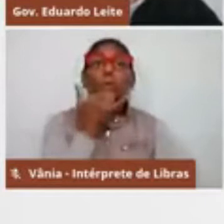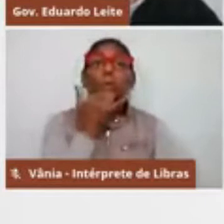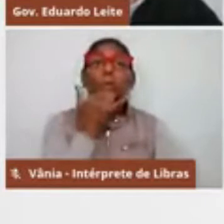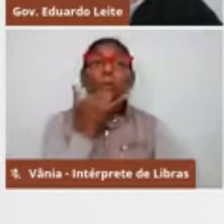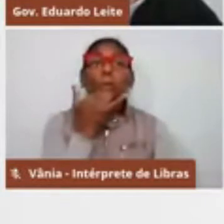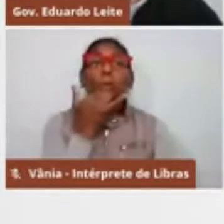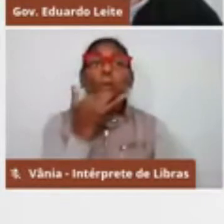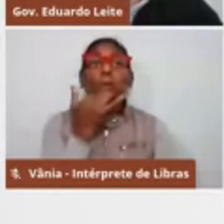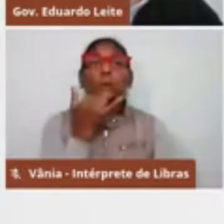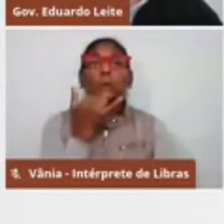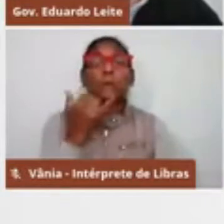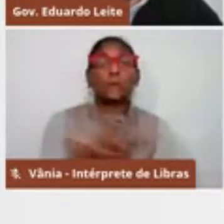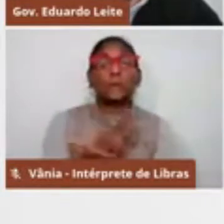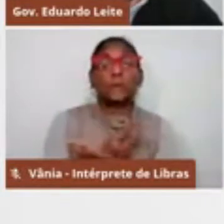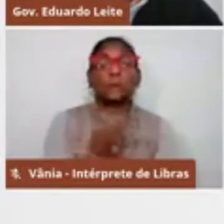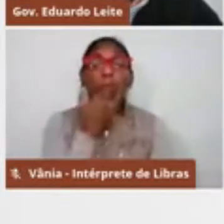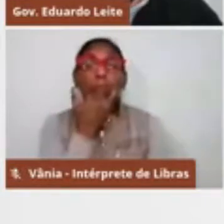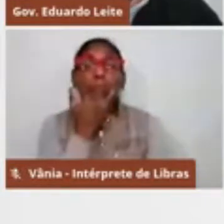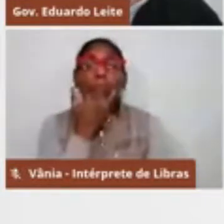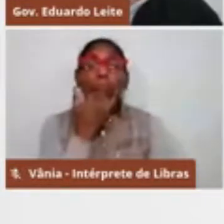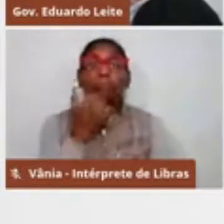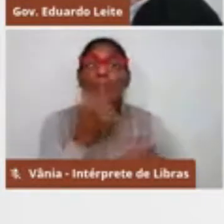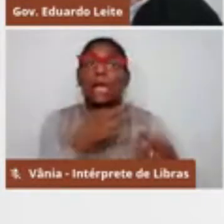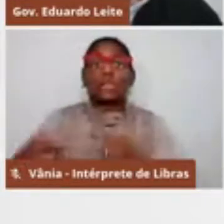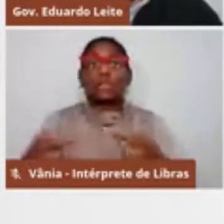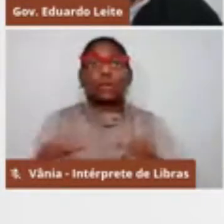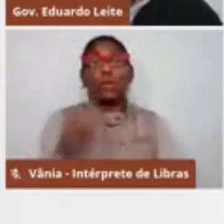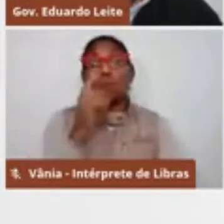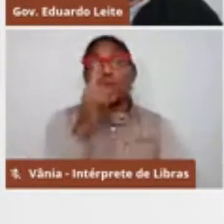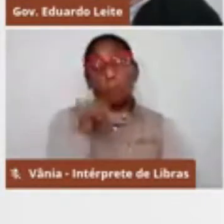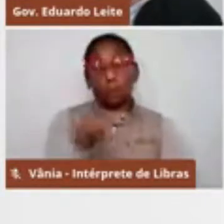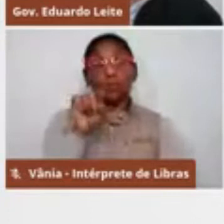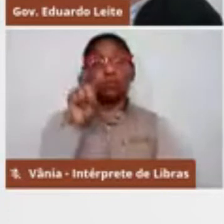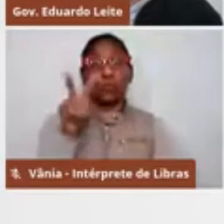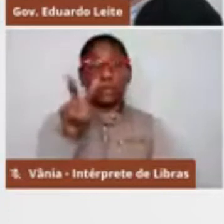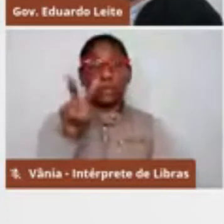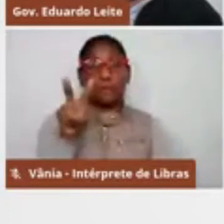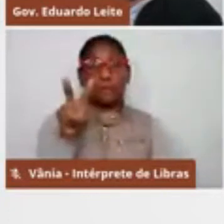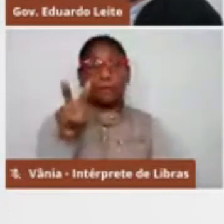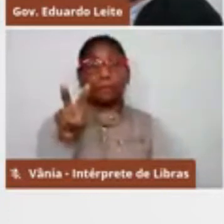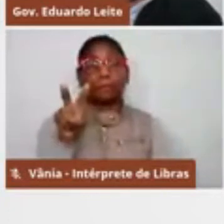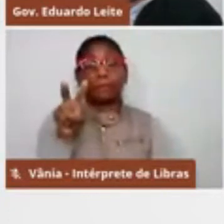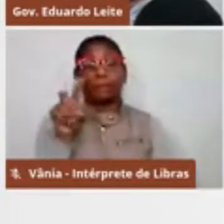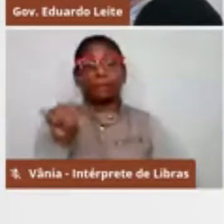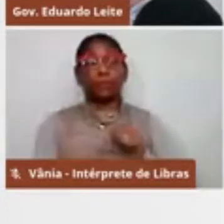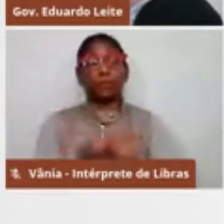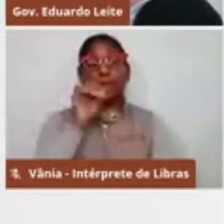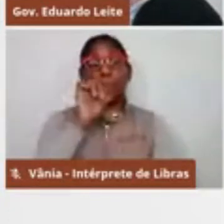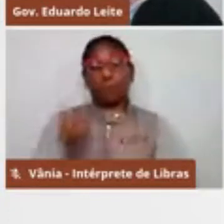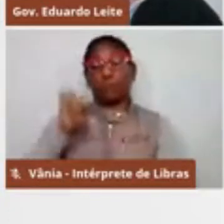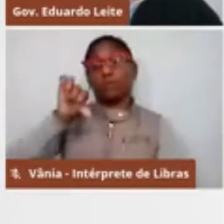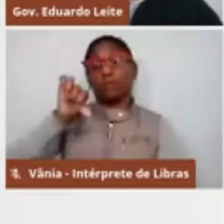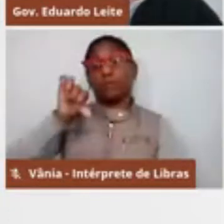Até ali é o dado do estado, né? Estou lendo aqui o lado da região, era 1,2, foi a 0,93